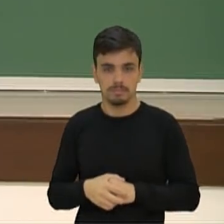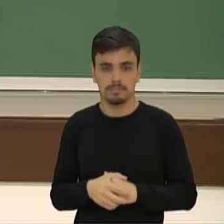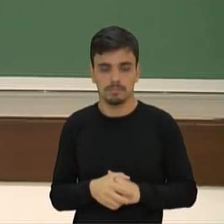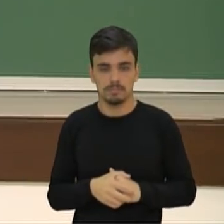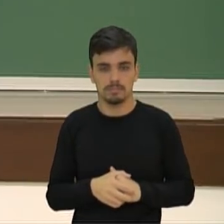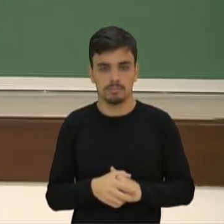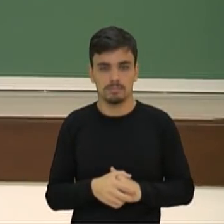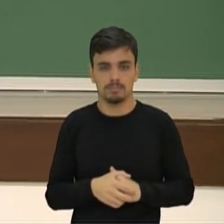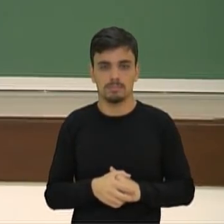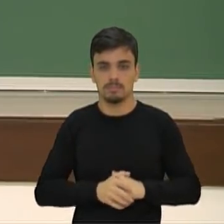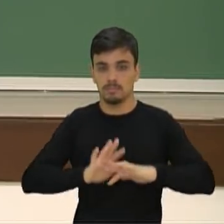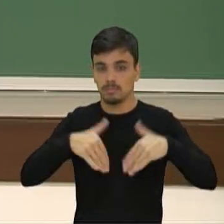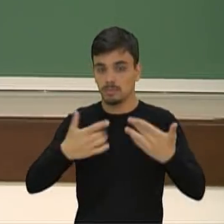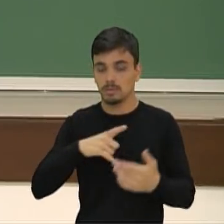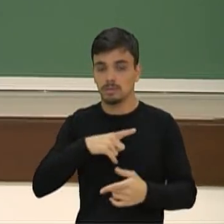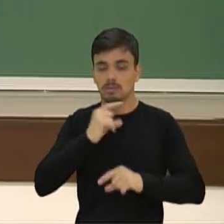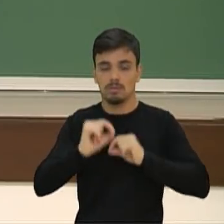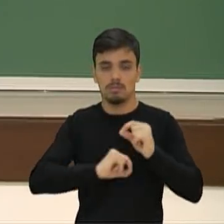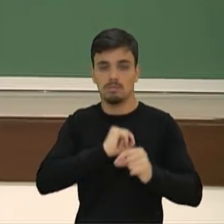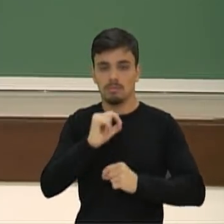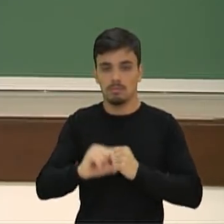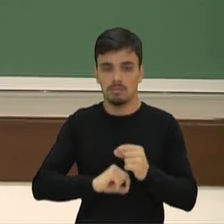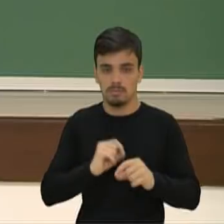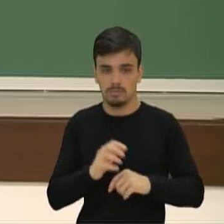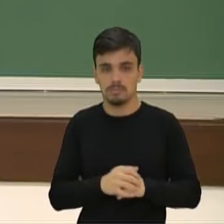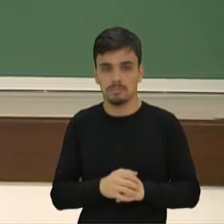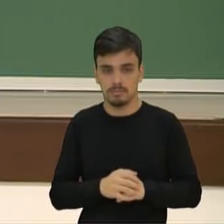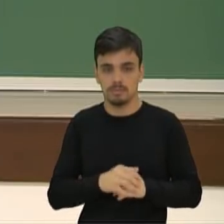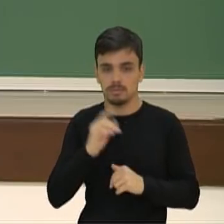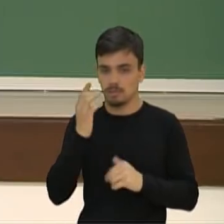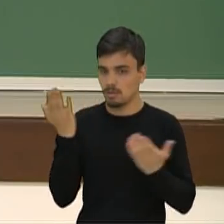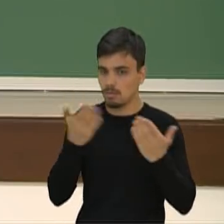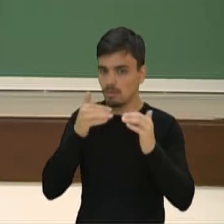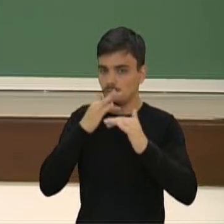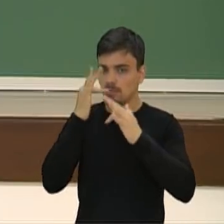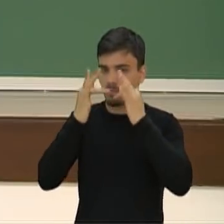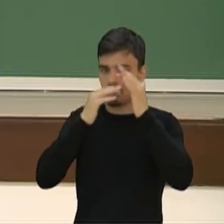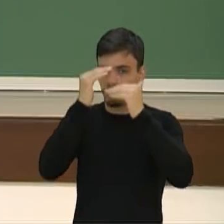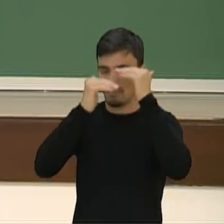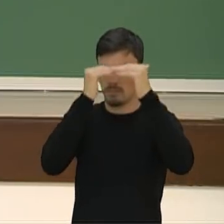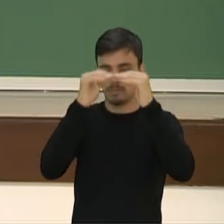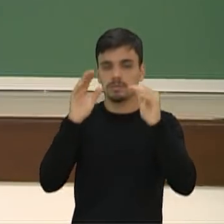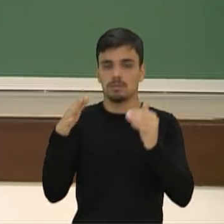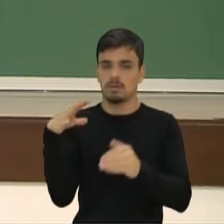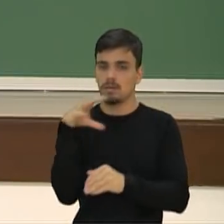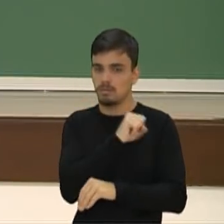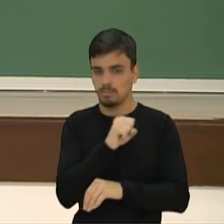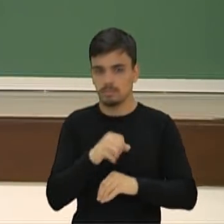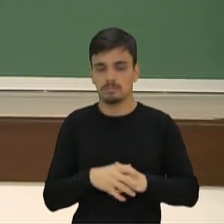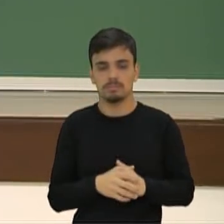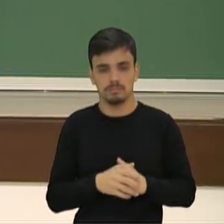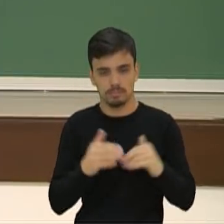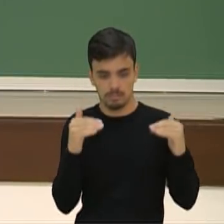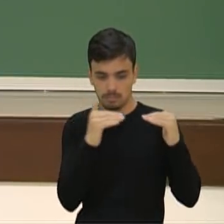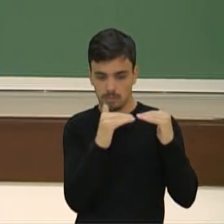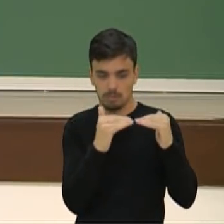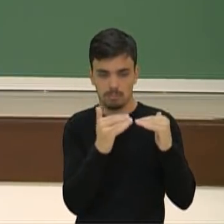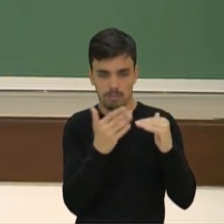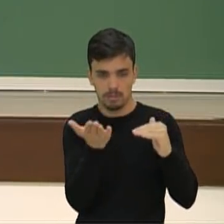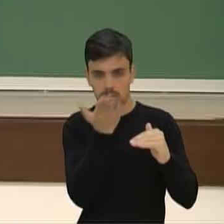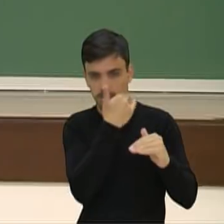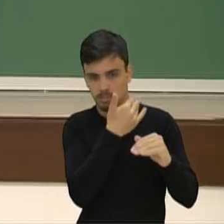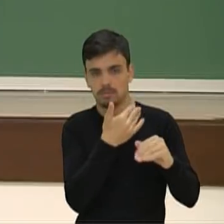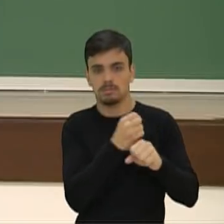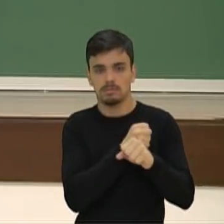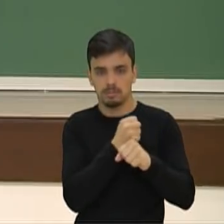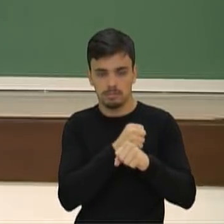novamente. Então aí você tinha esses aspectos e percebam que a gente está avançando agora de maneira muito mais veloz, comparado com os 2000 anos anteriores